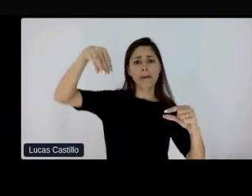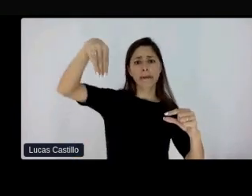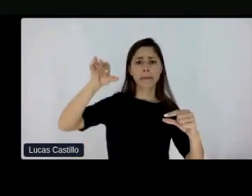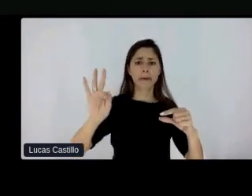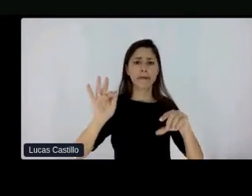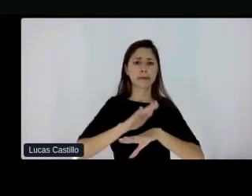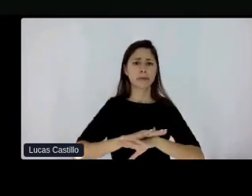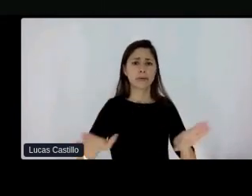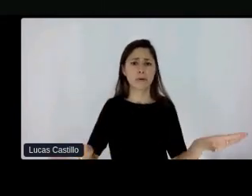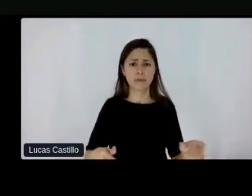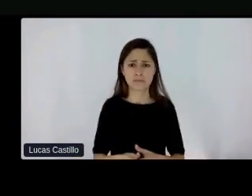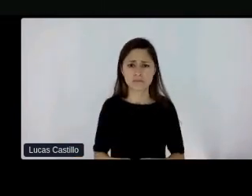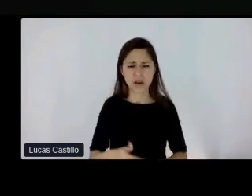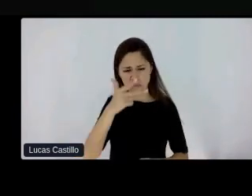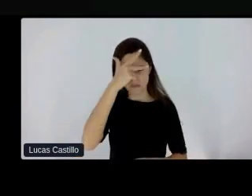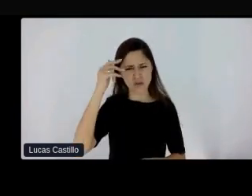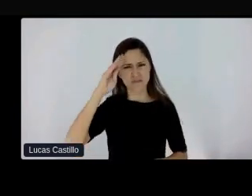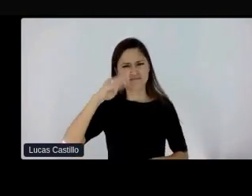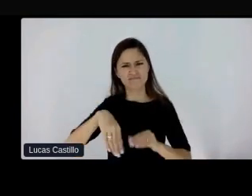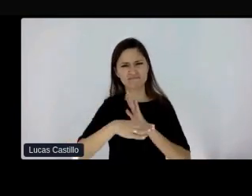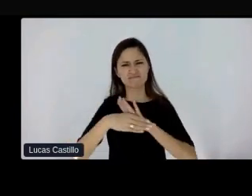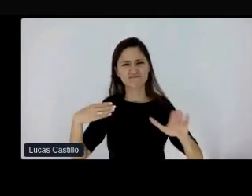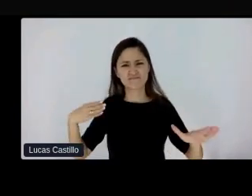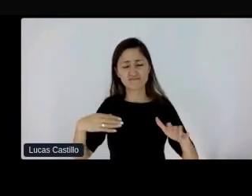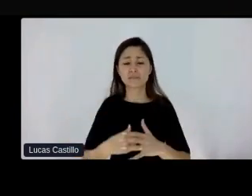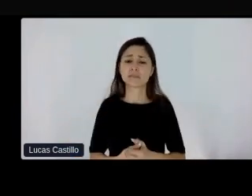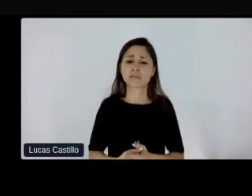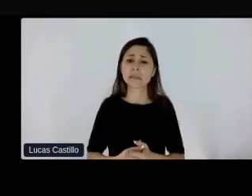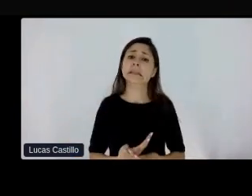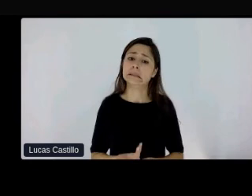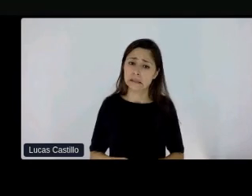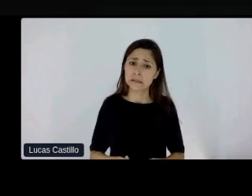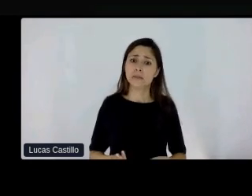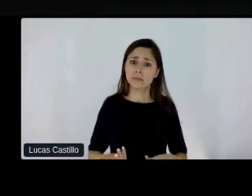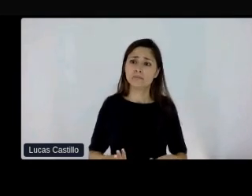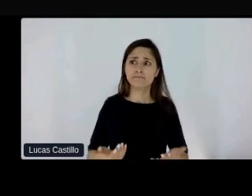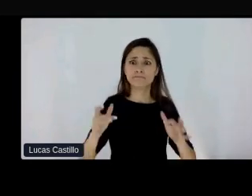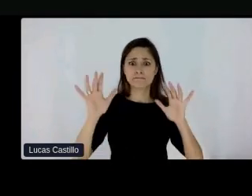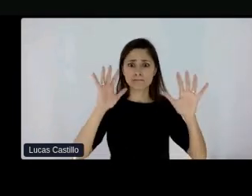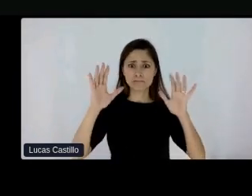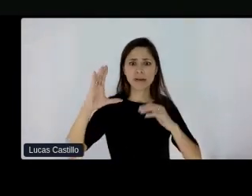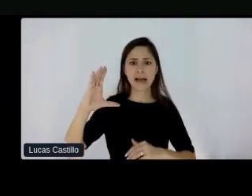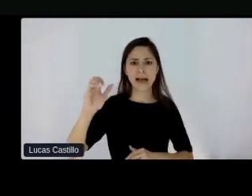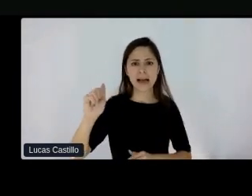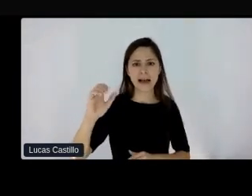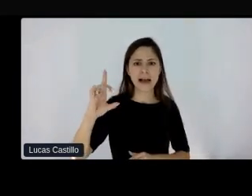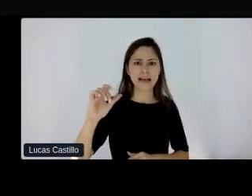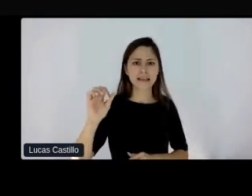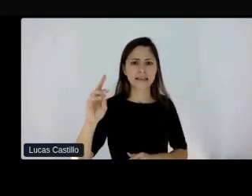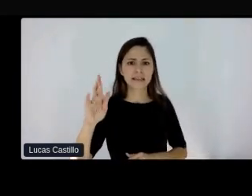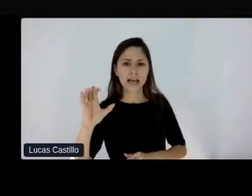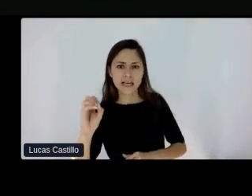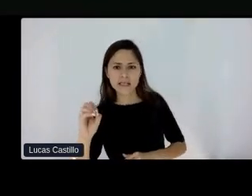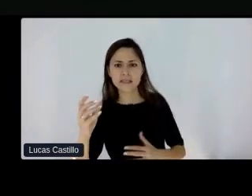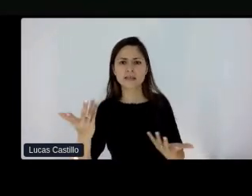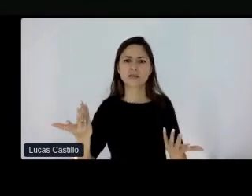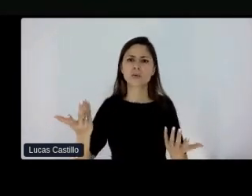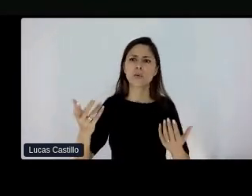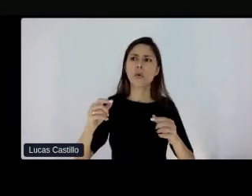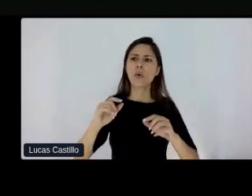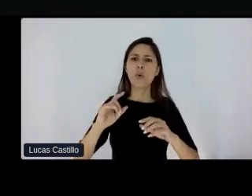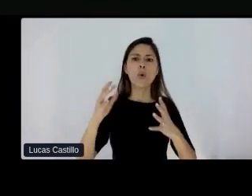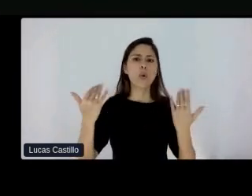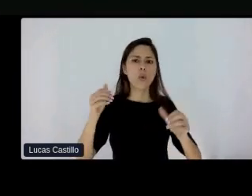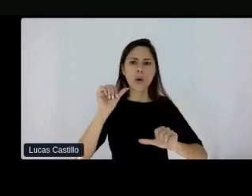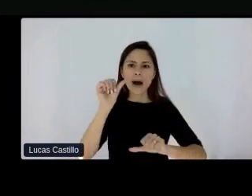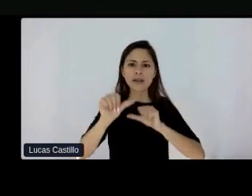muito grande. Tá? Então, quando a gente fala de cadastro para você conseguir um cliente novo, de atualização cadastral para a